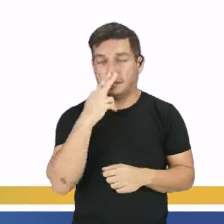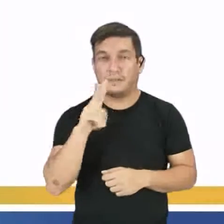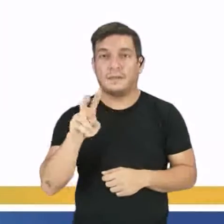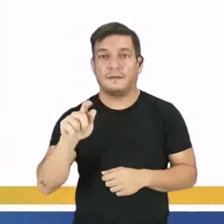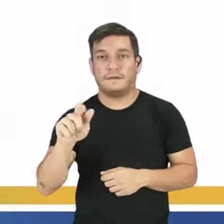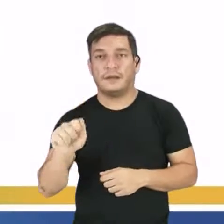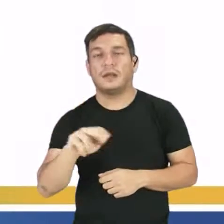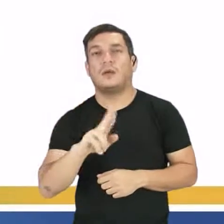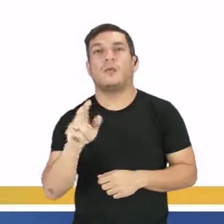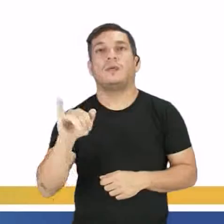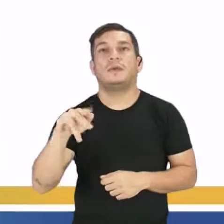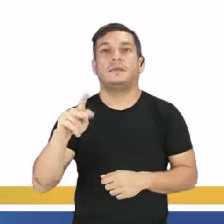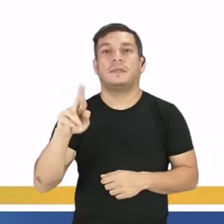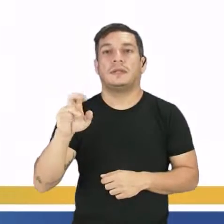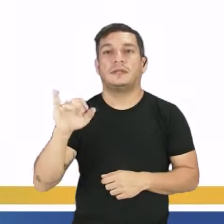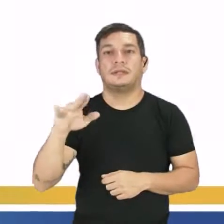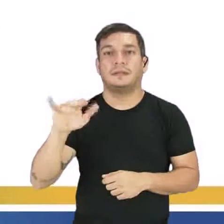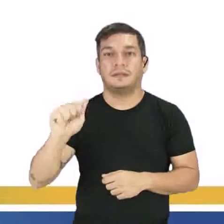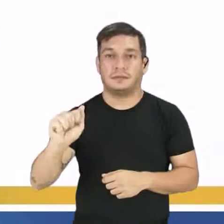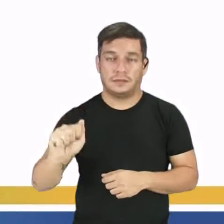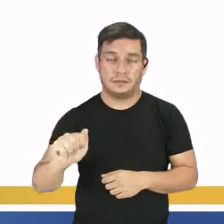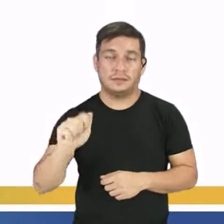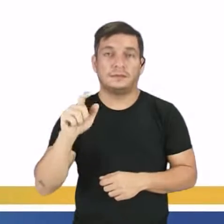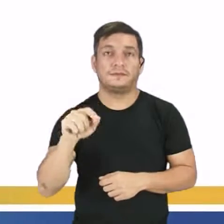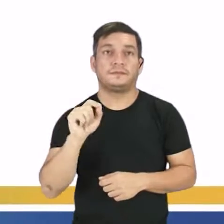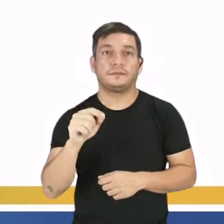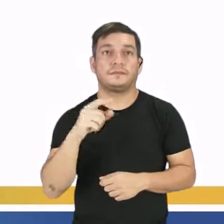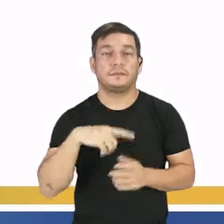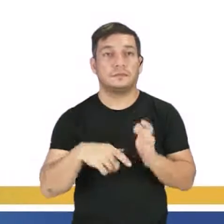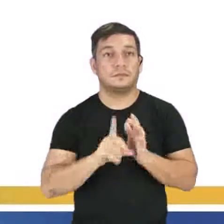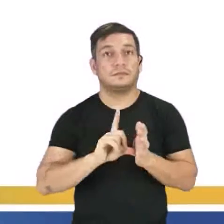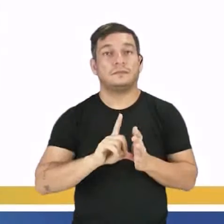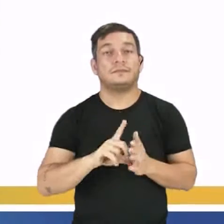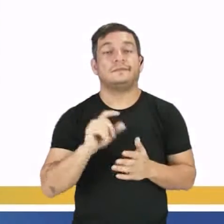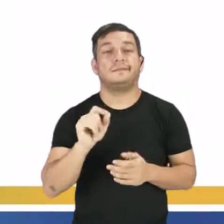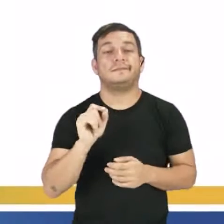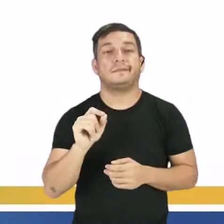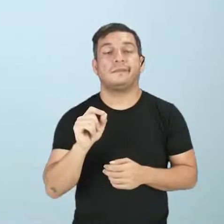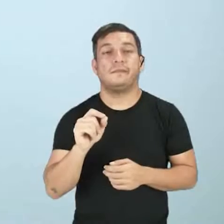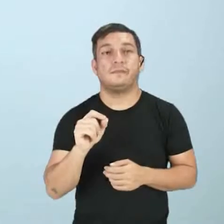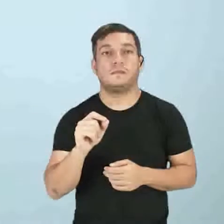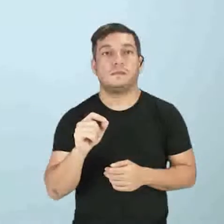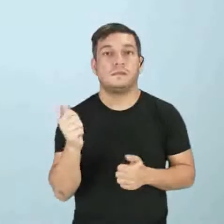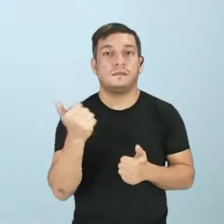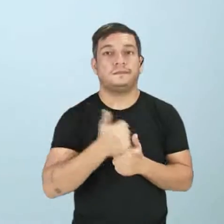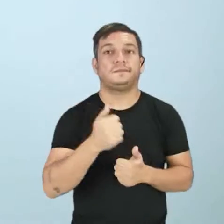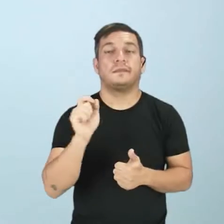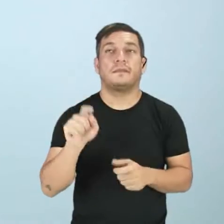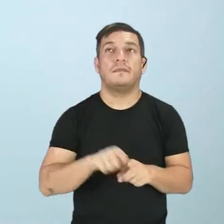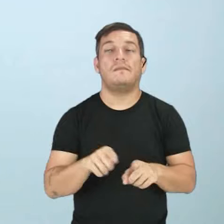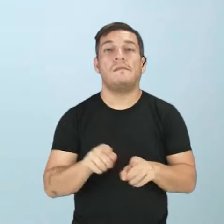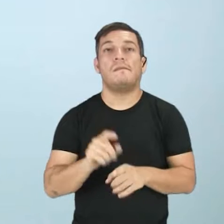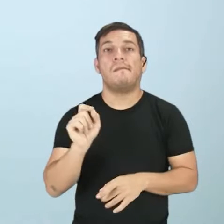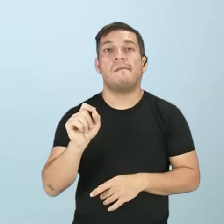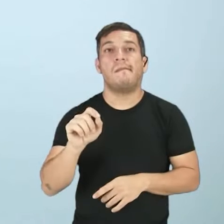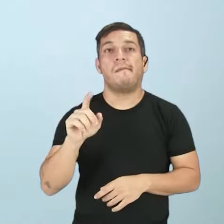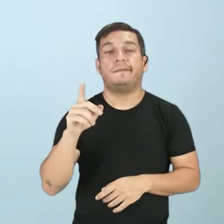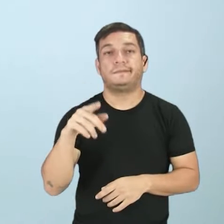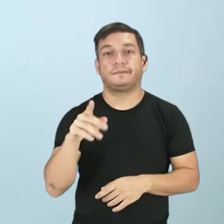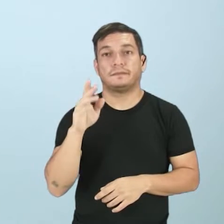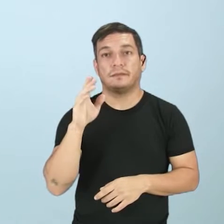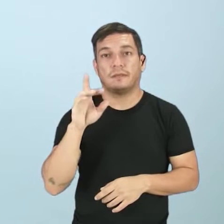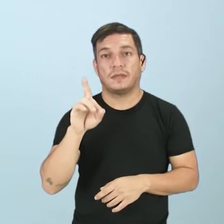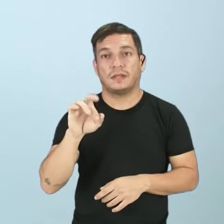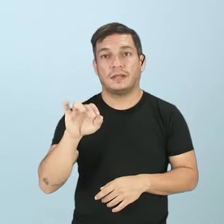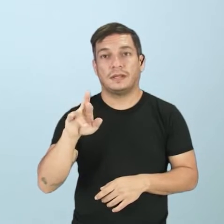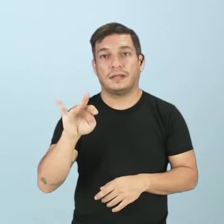ou imprecisa. Enquanto o anterior, né, ele substitui também direto ou indiretamente,